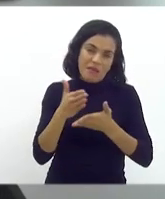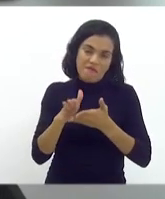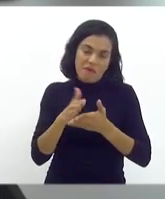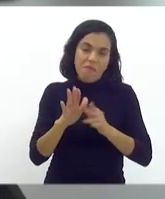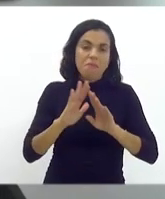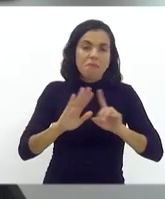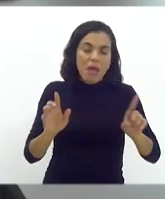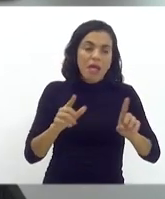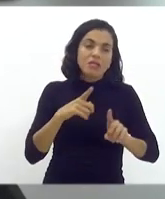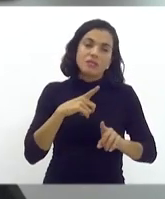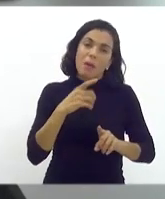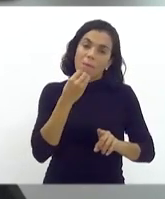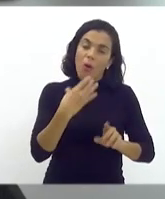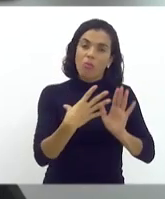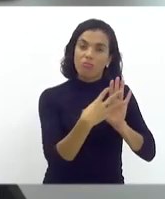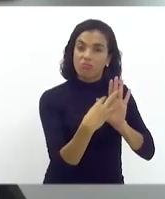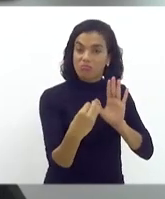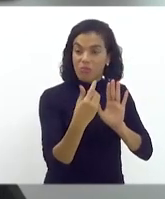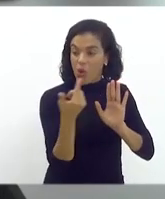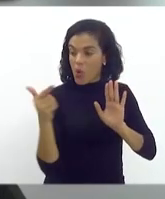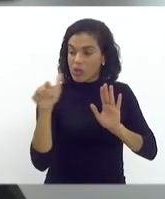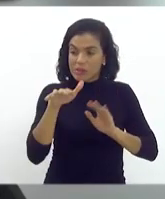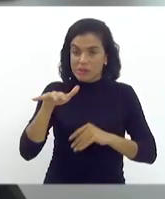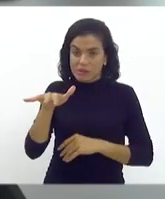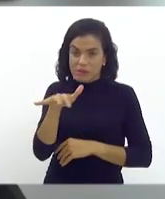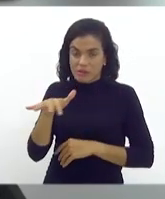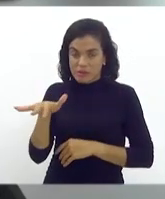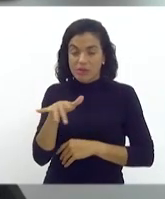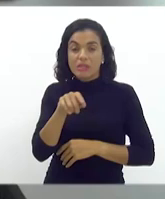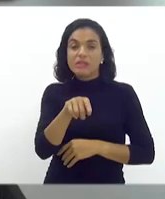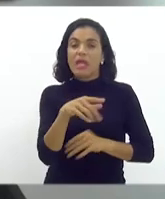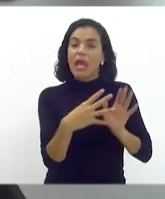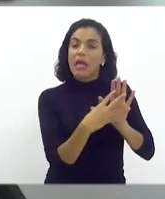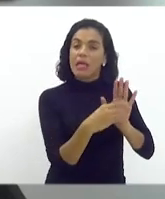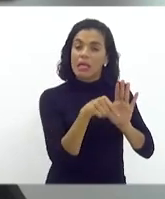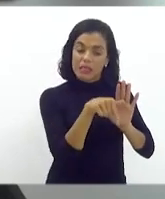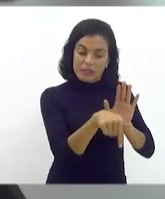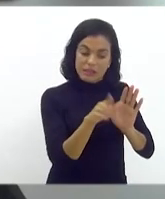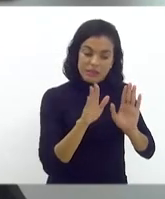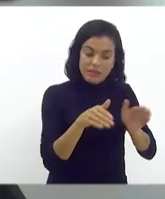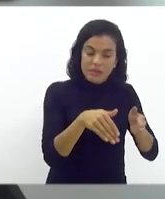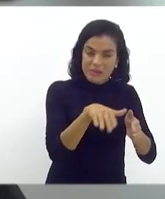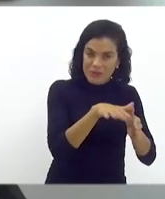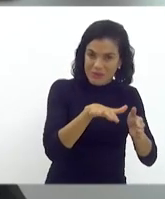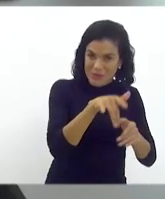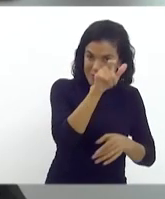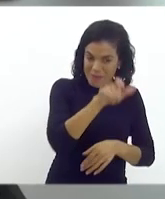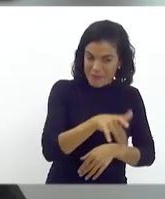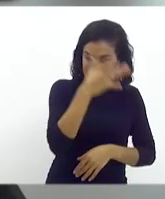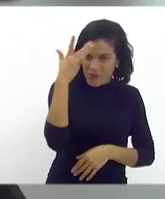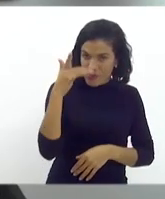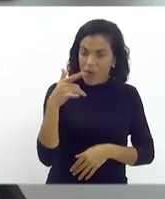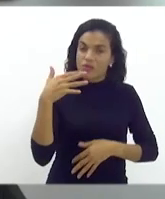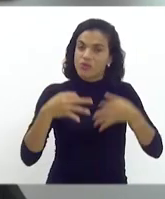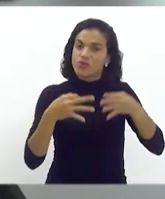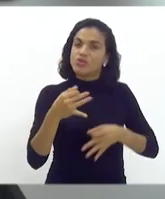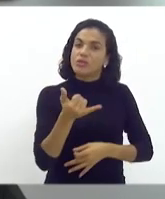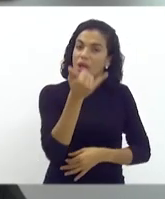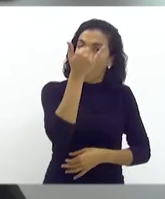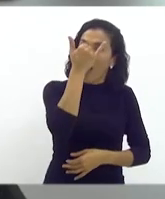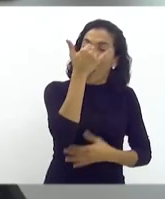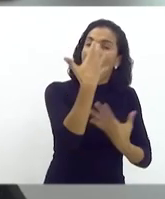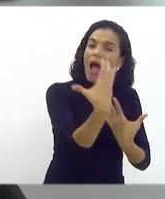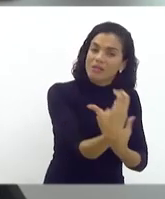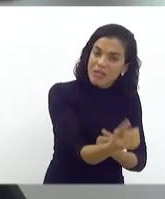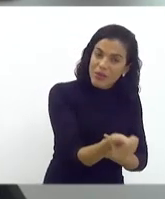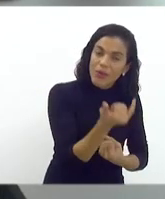esse caso mas serviria de exemplo para o outro nesse caso específico essa pessoa ela foi absolvida foi